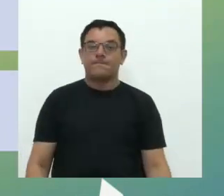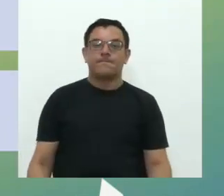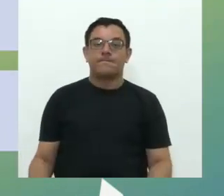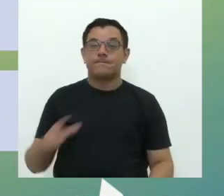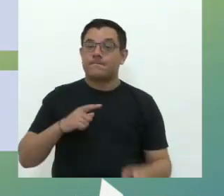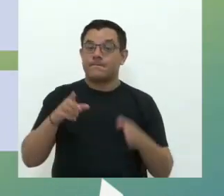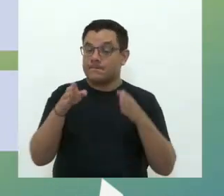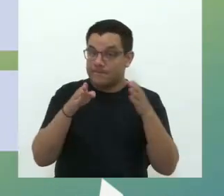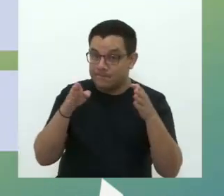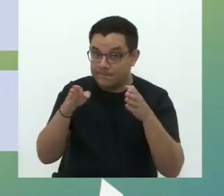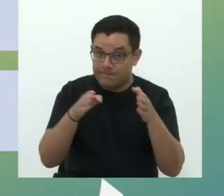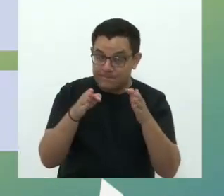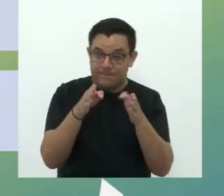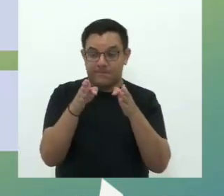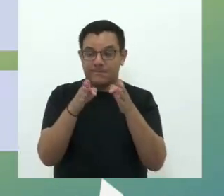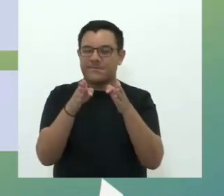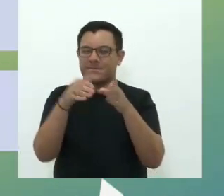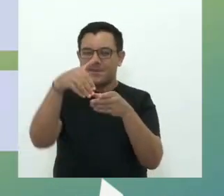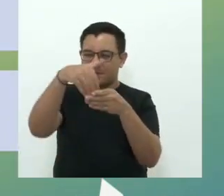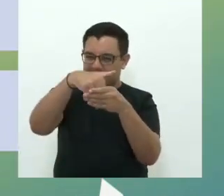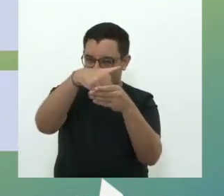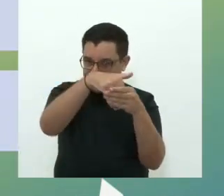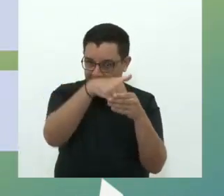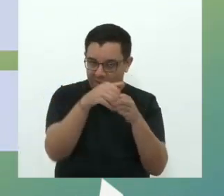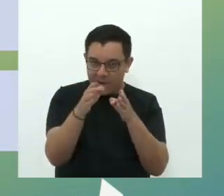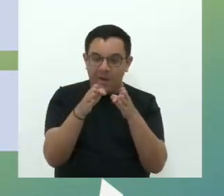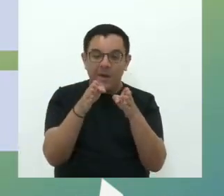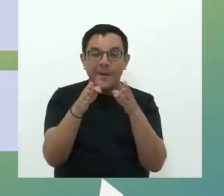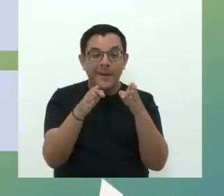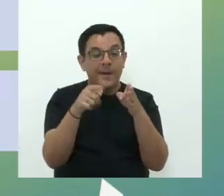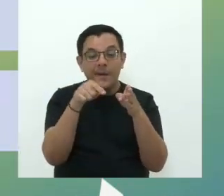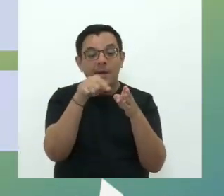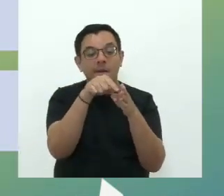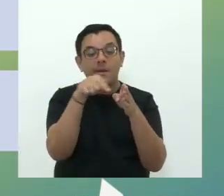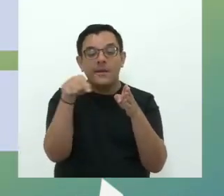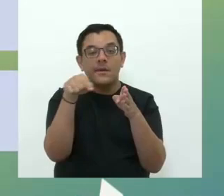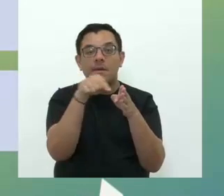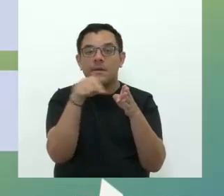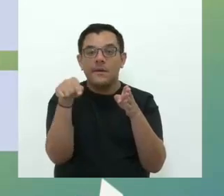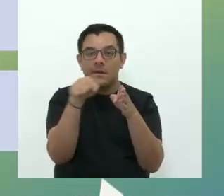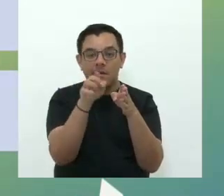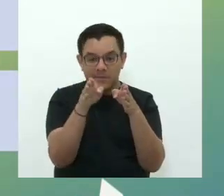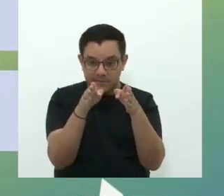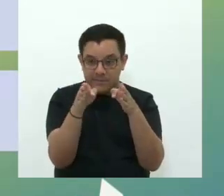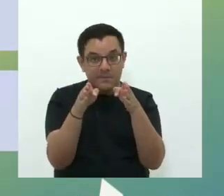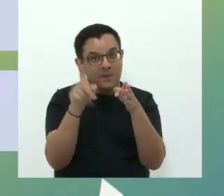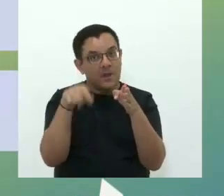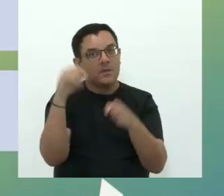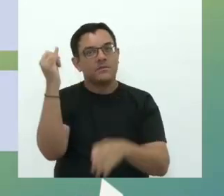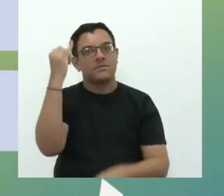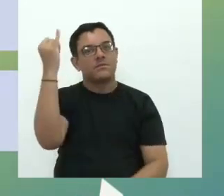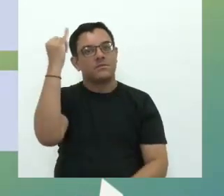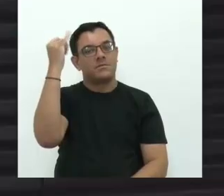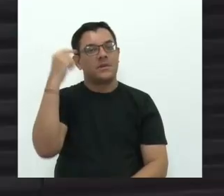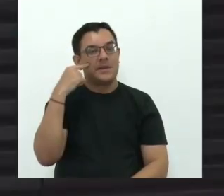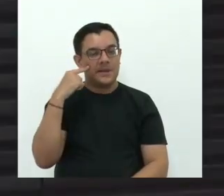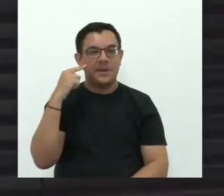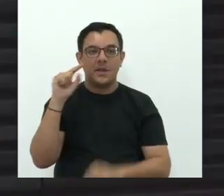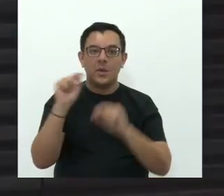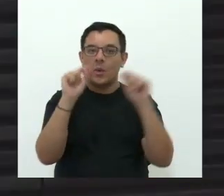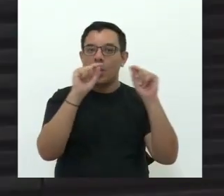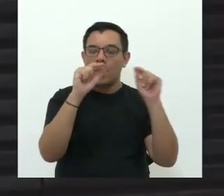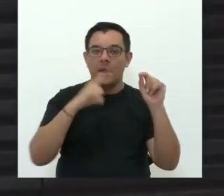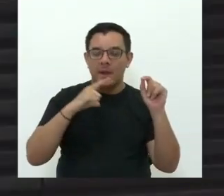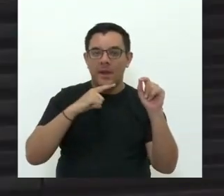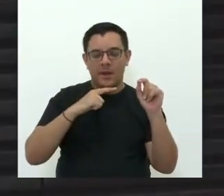momento durante a votação e esse momento essa jornada eleitoral ela também é importante que se desenrole dentro de um